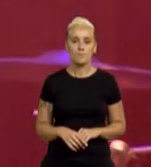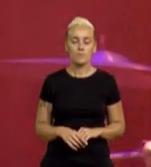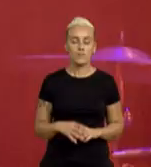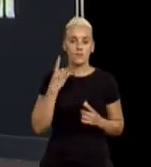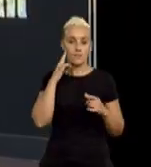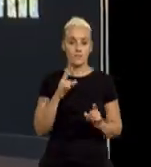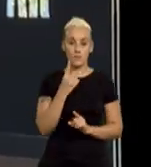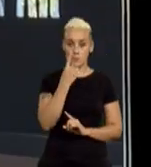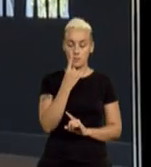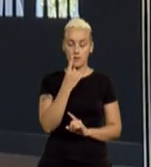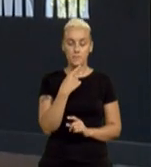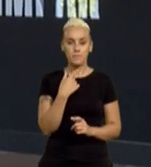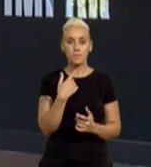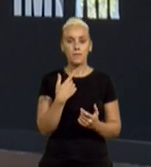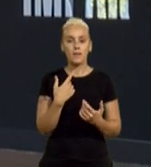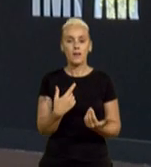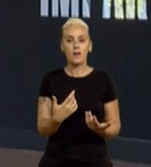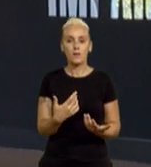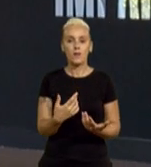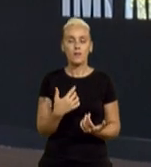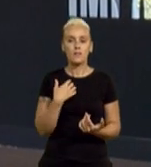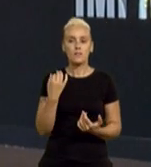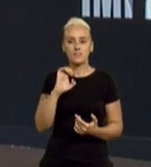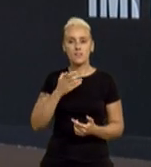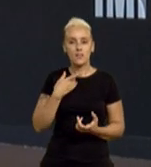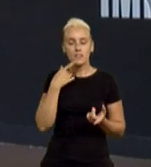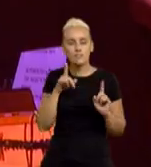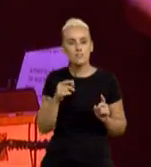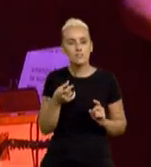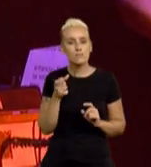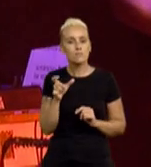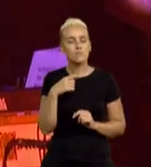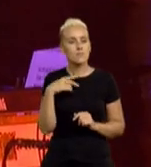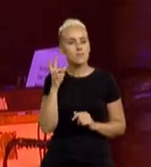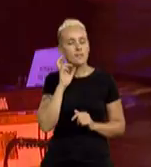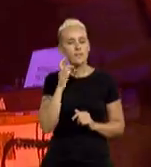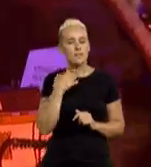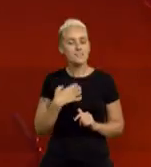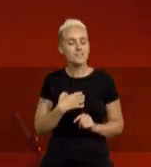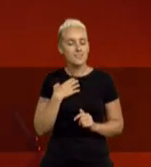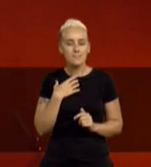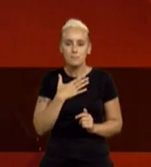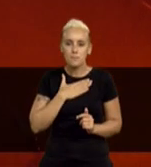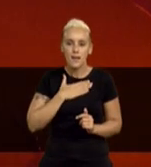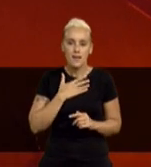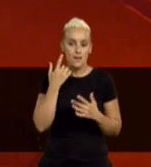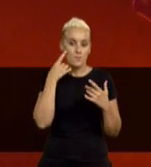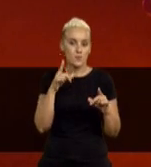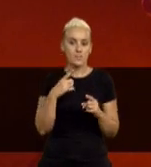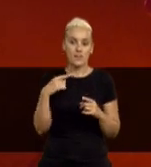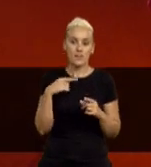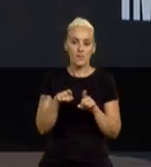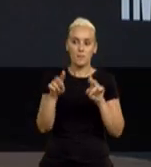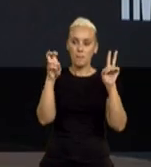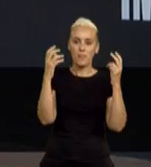Música que eu, agora que tenho reouvido os discos, né, que me diz muito, que é The Night Will Never Care, super romântica,